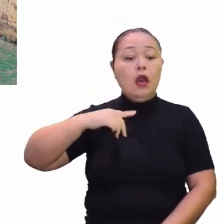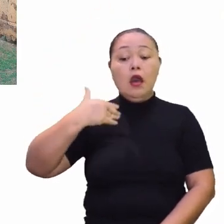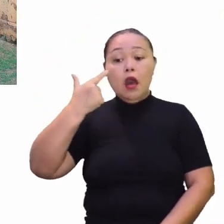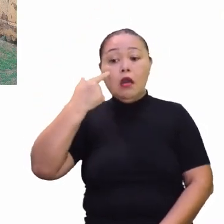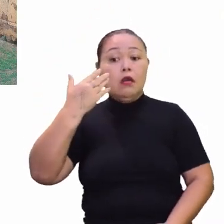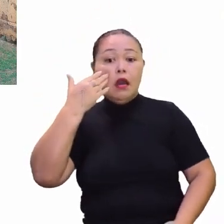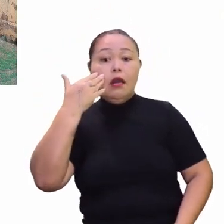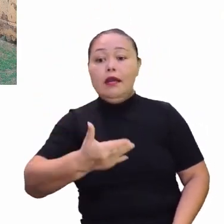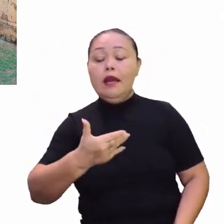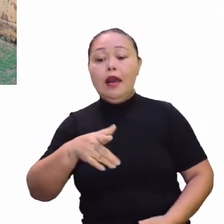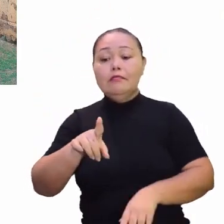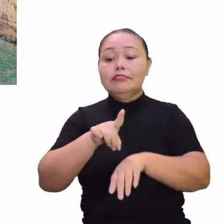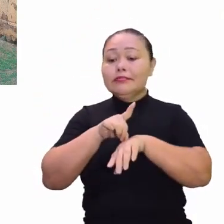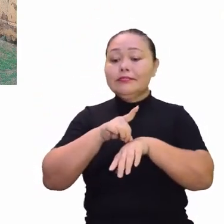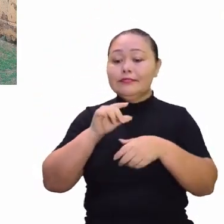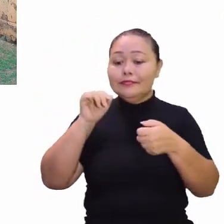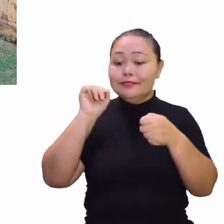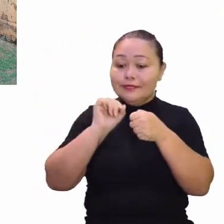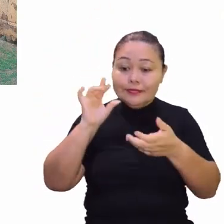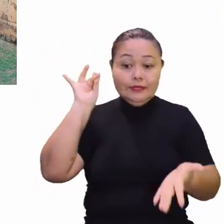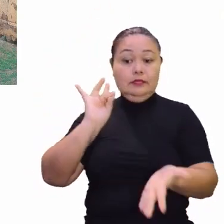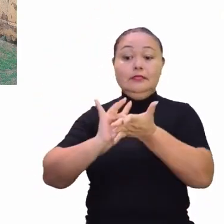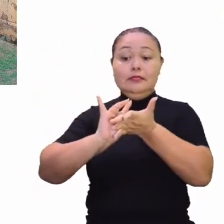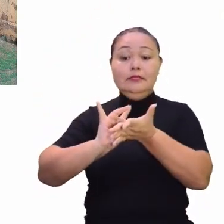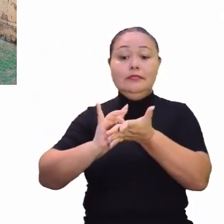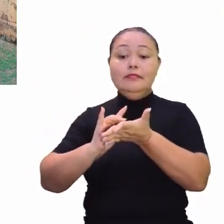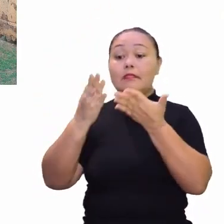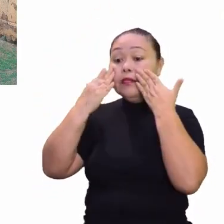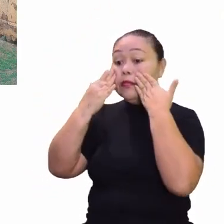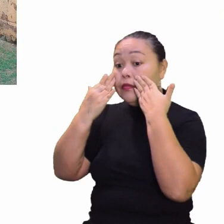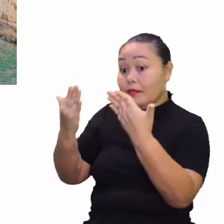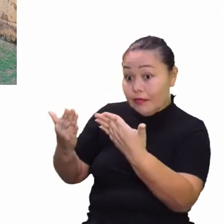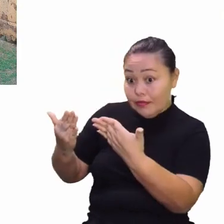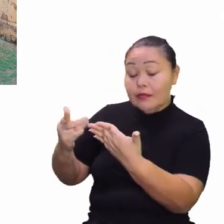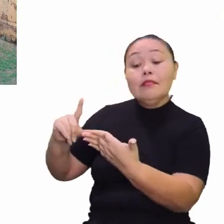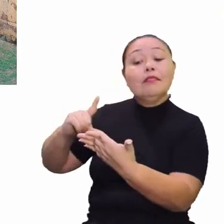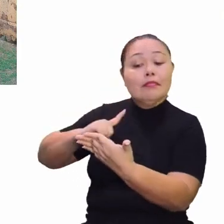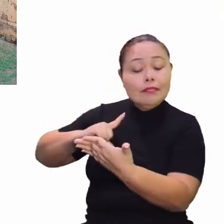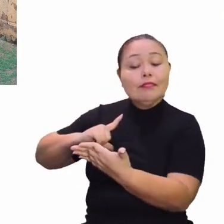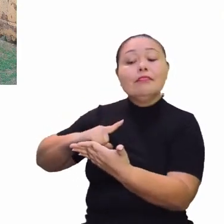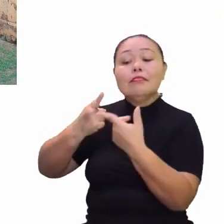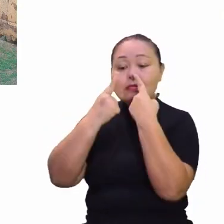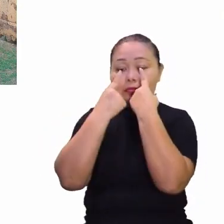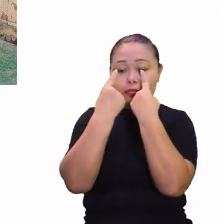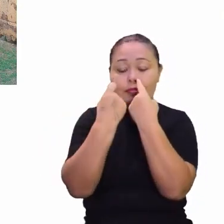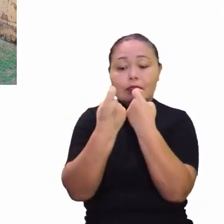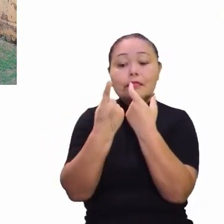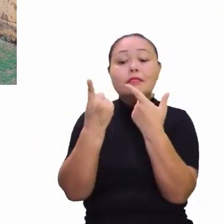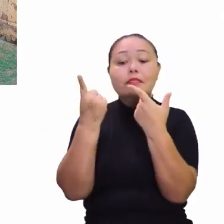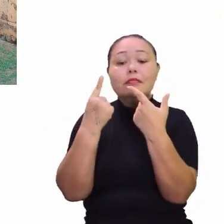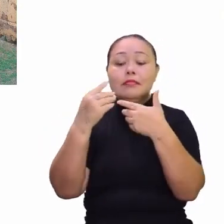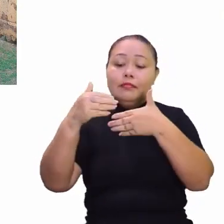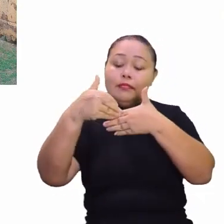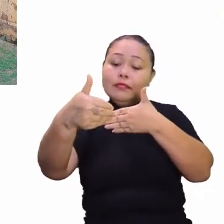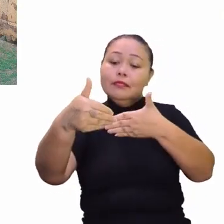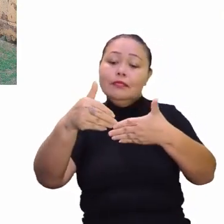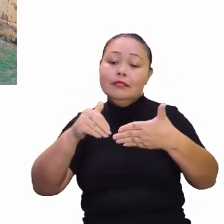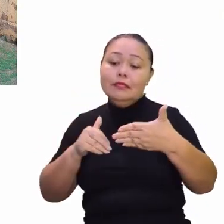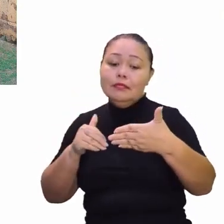à prova, não é isso? Mas está aí as provas que um dia eles se interessaram em realmente